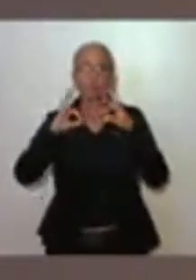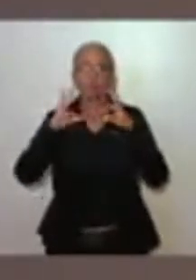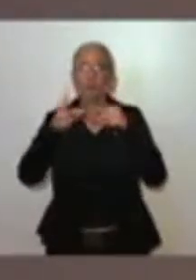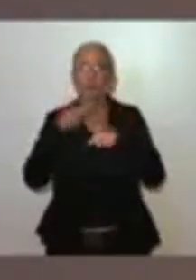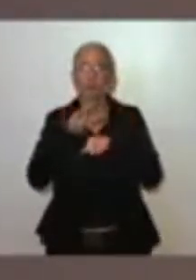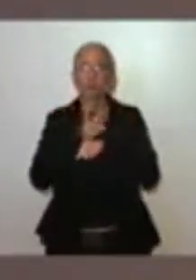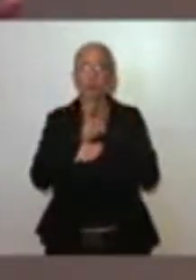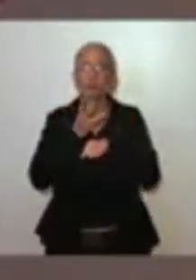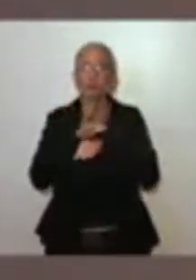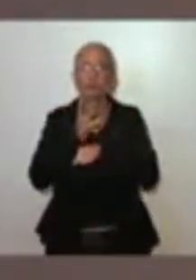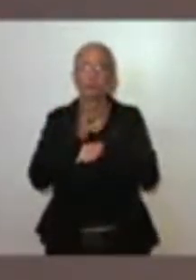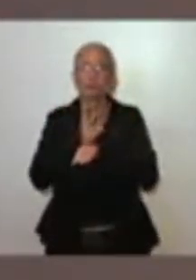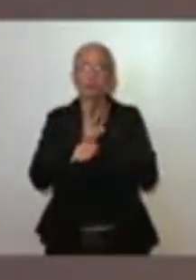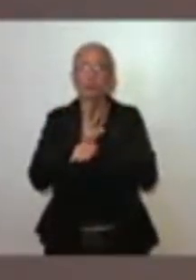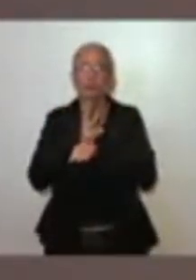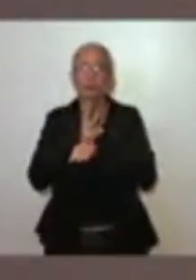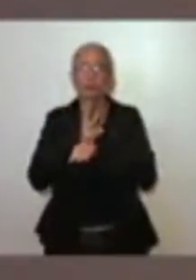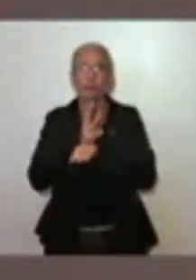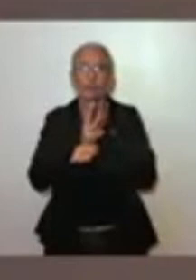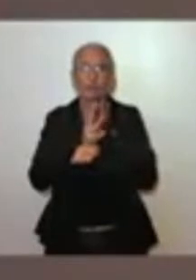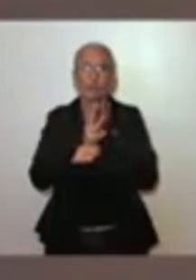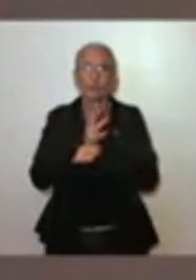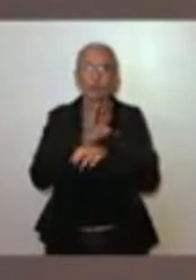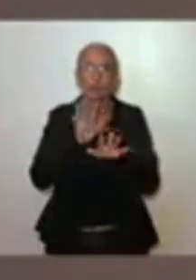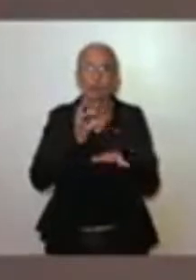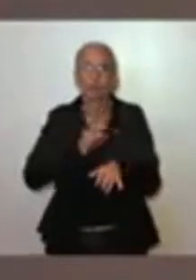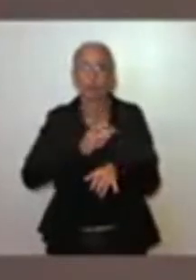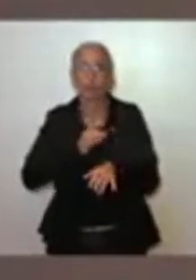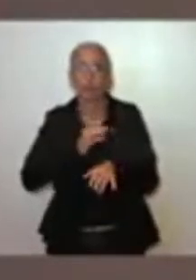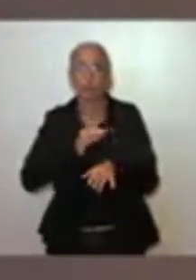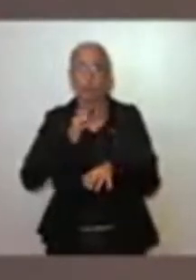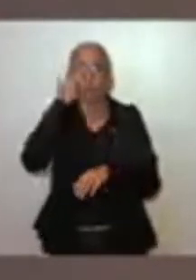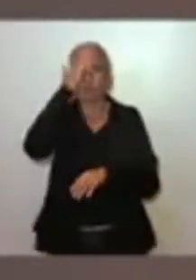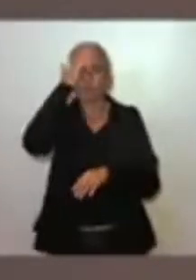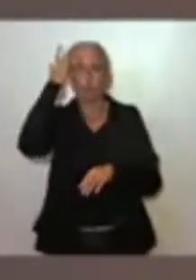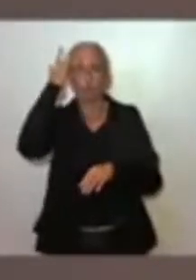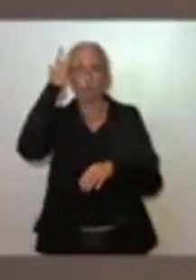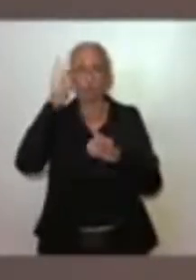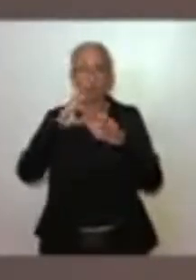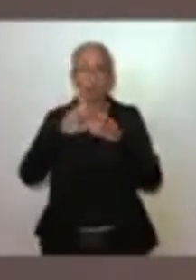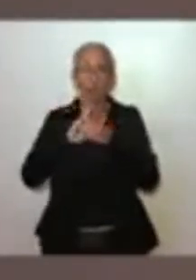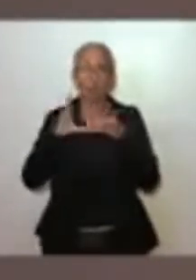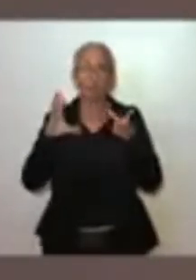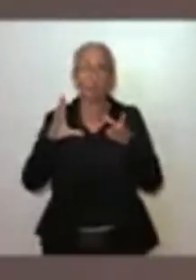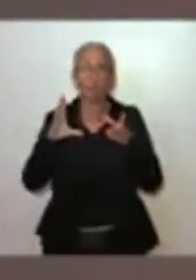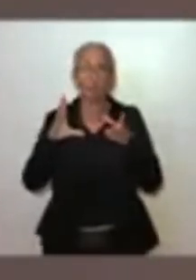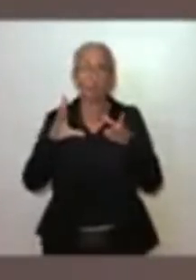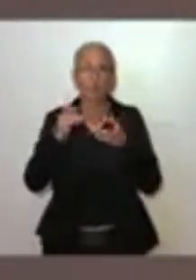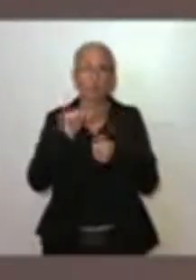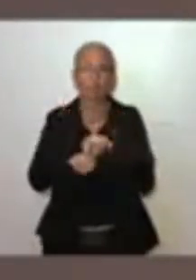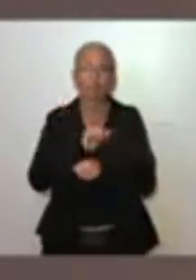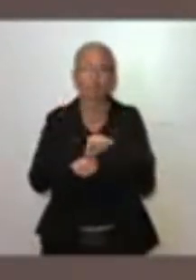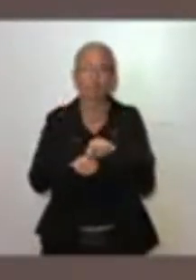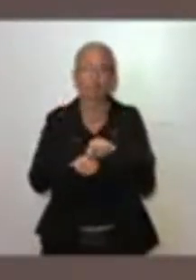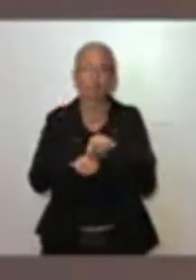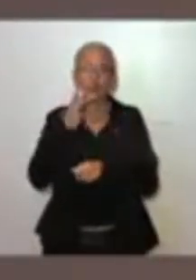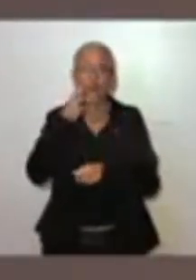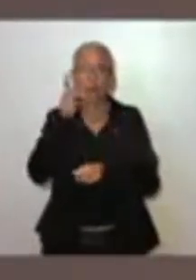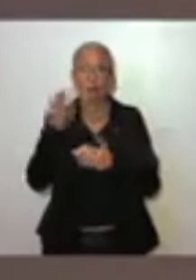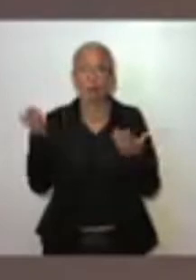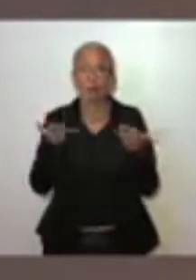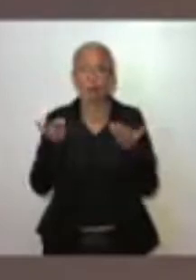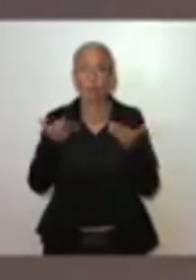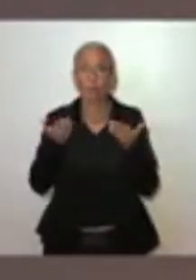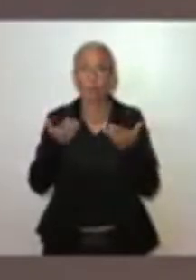telegram para desestabilizar as democracias e a sobre isso Bom dia de falar agora